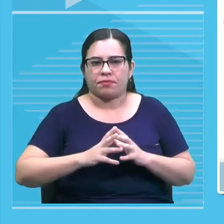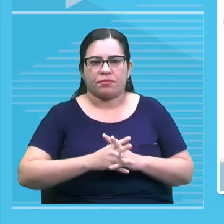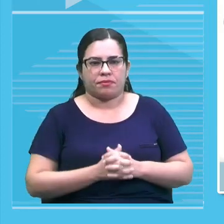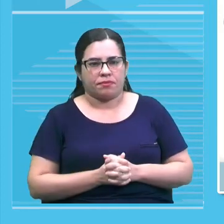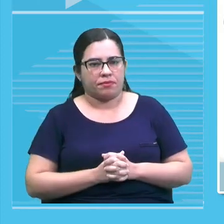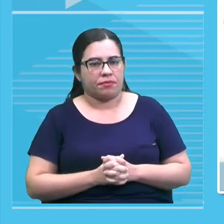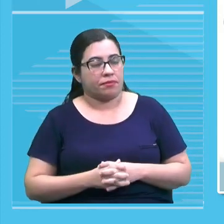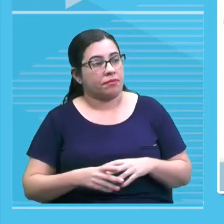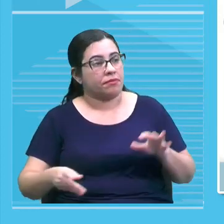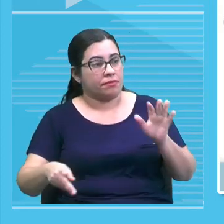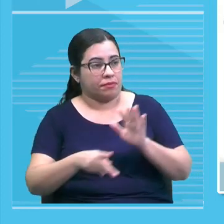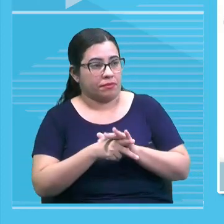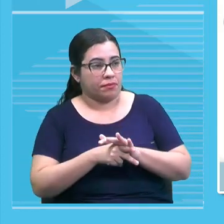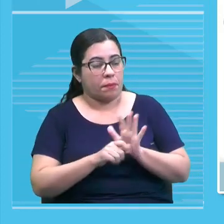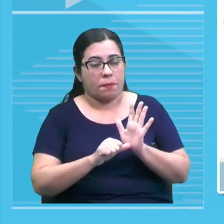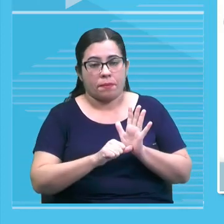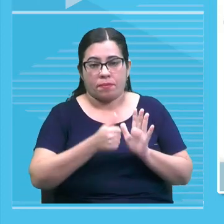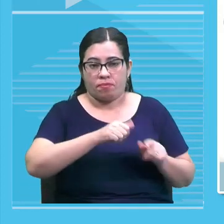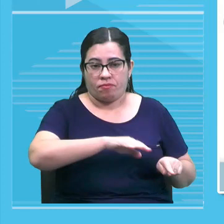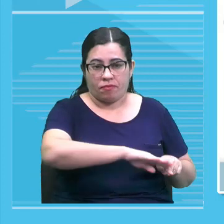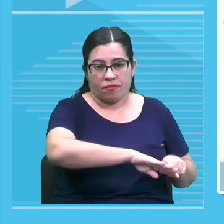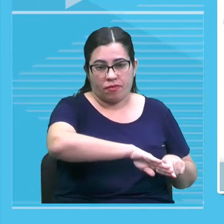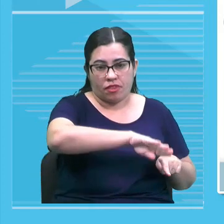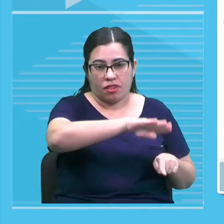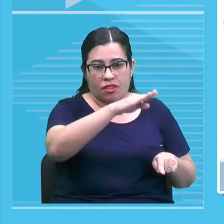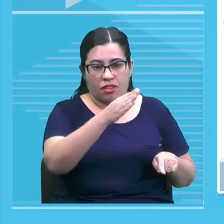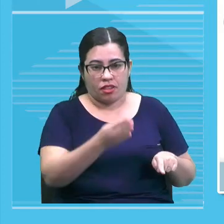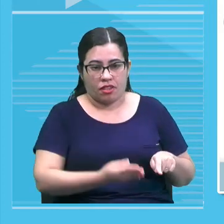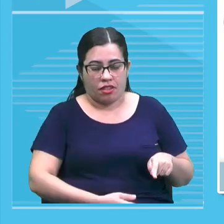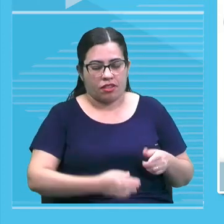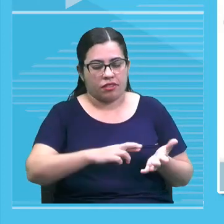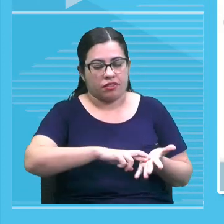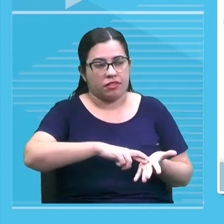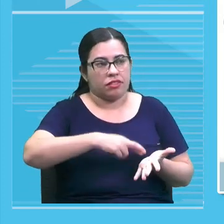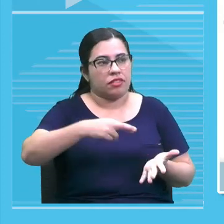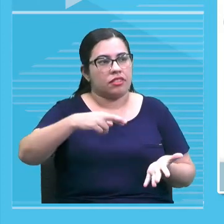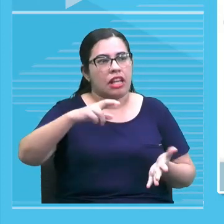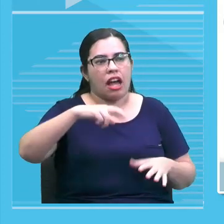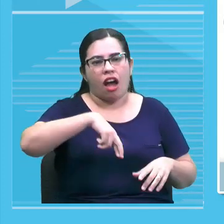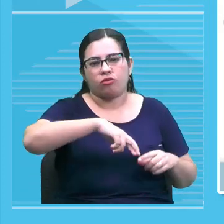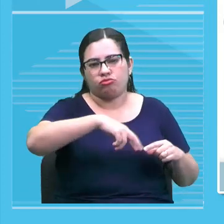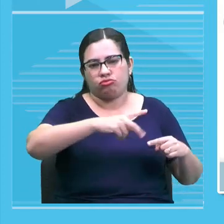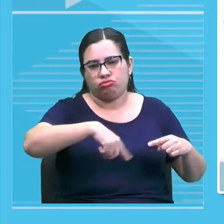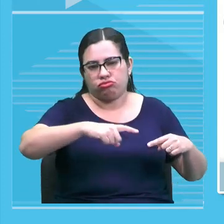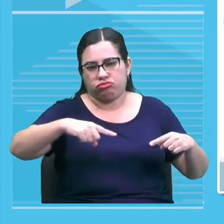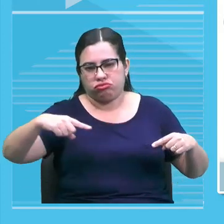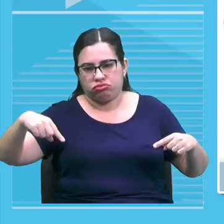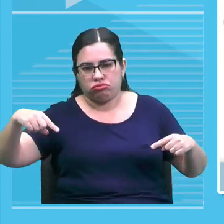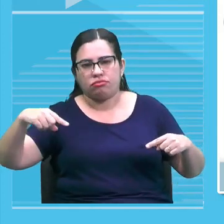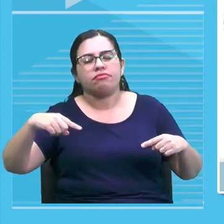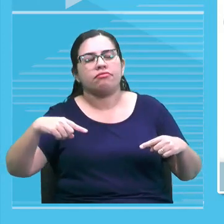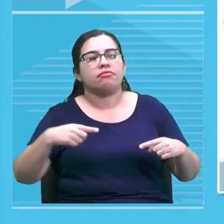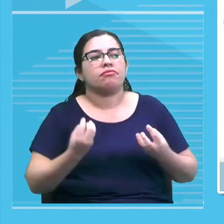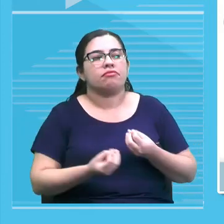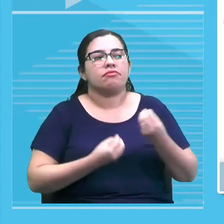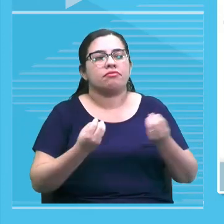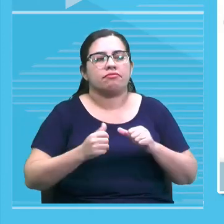essa primeira onda que a onda de rádio ela tem uma baixa